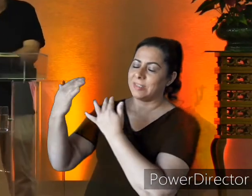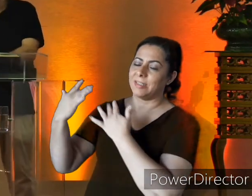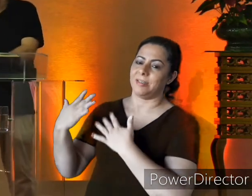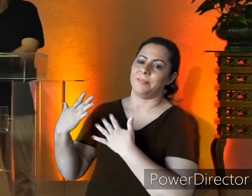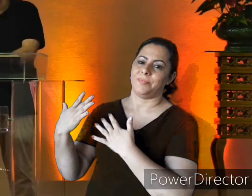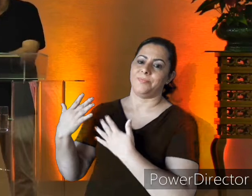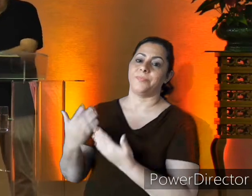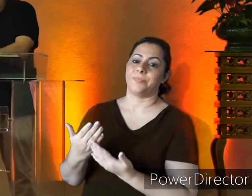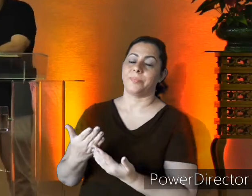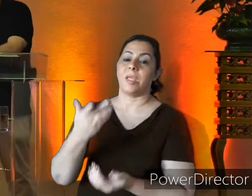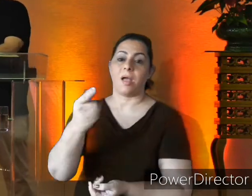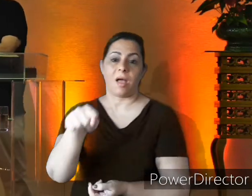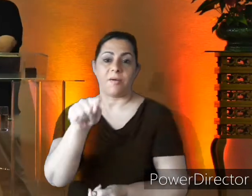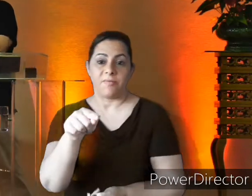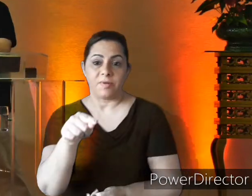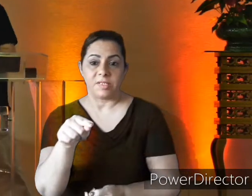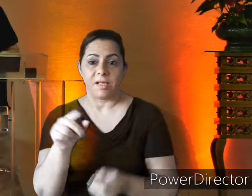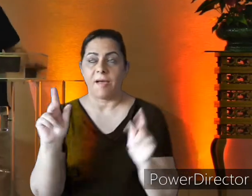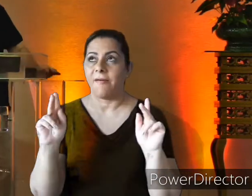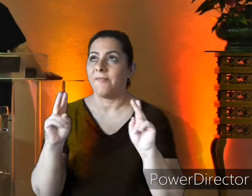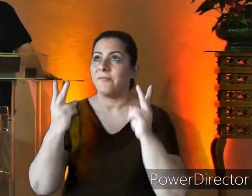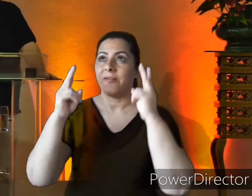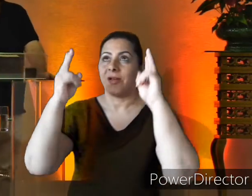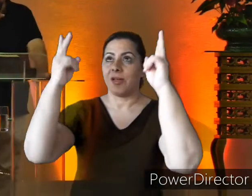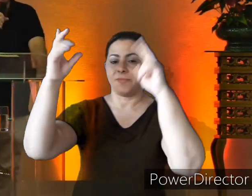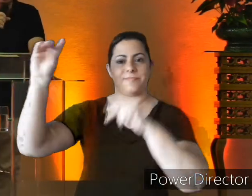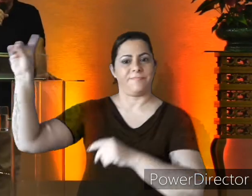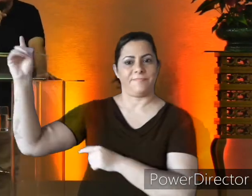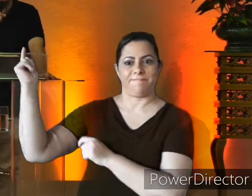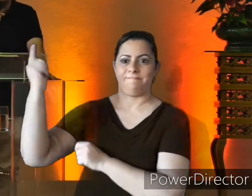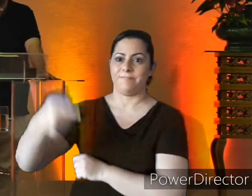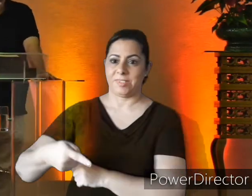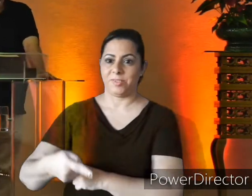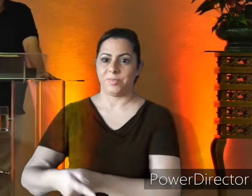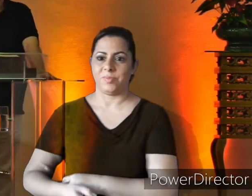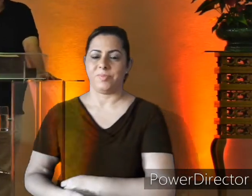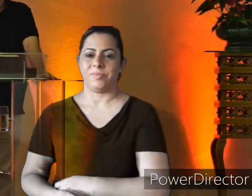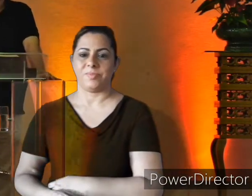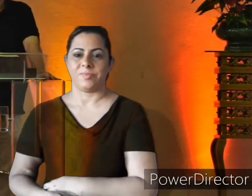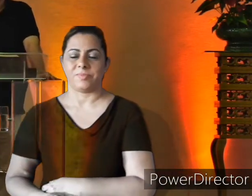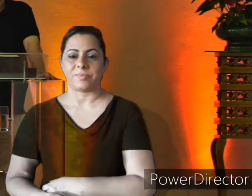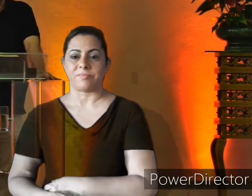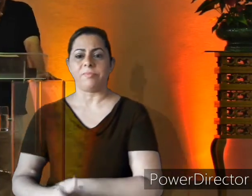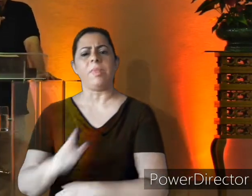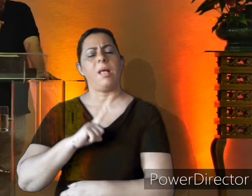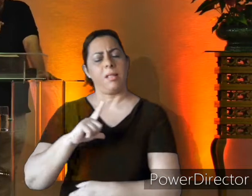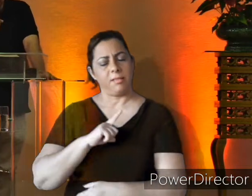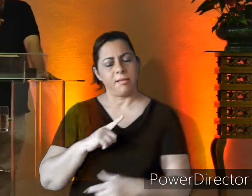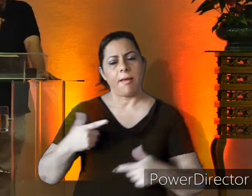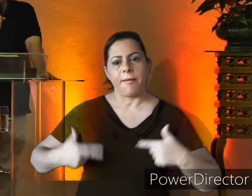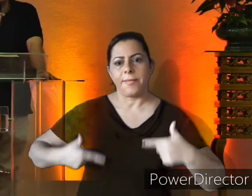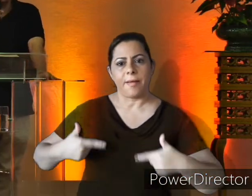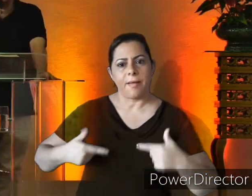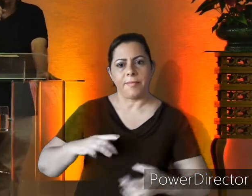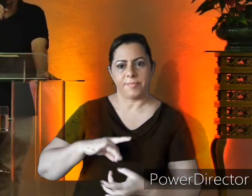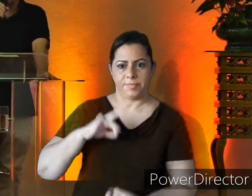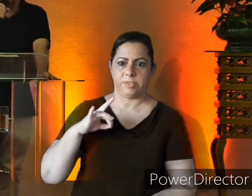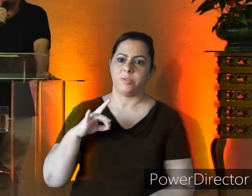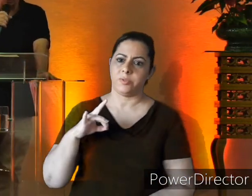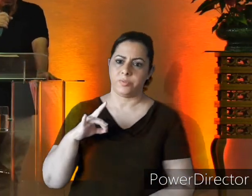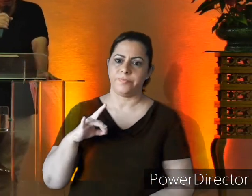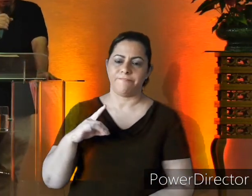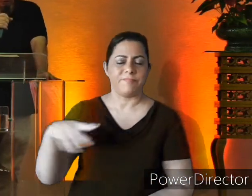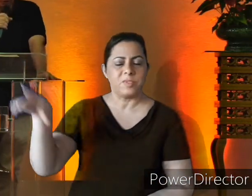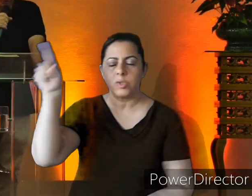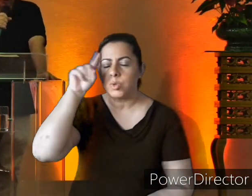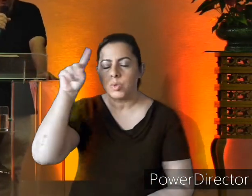espiritual. Estamos em meio a uma guerra espiritual todos os dias. Mas todos os dias,